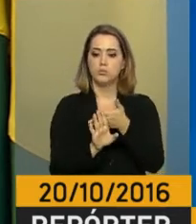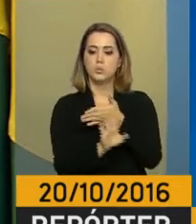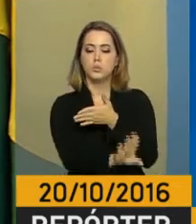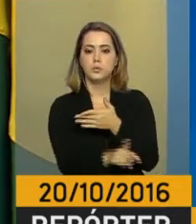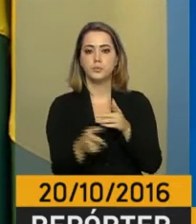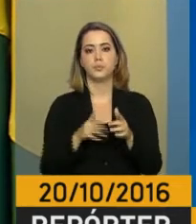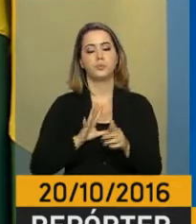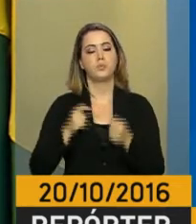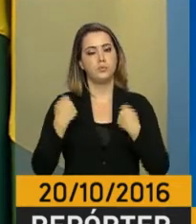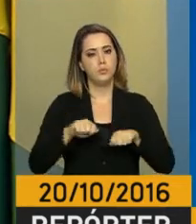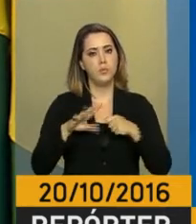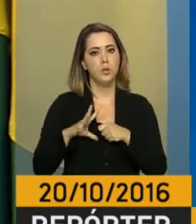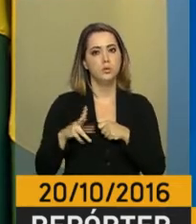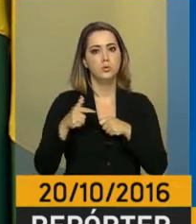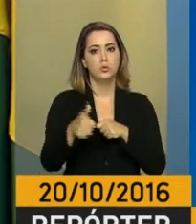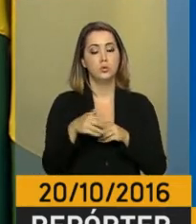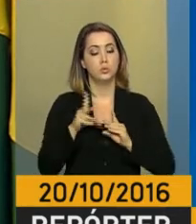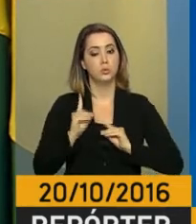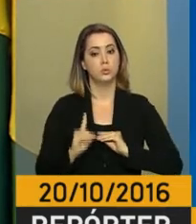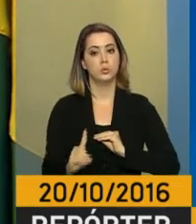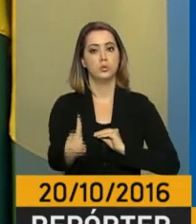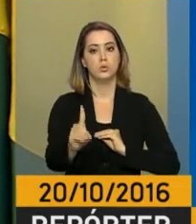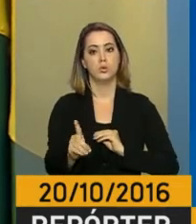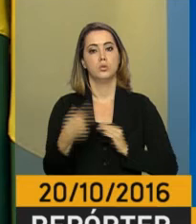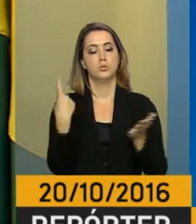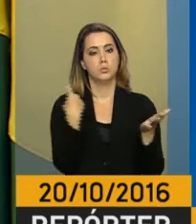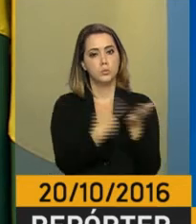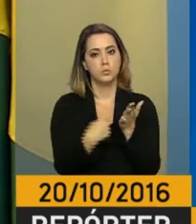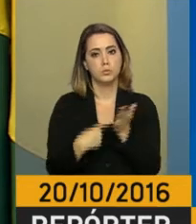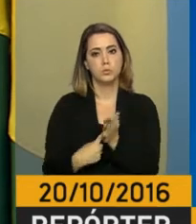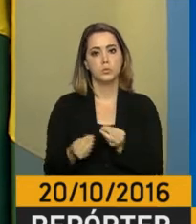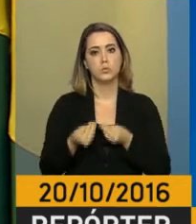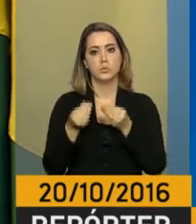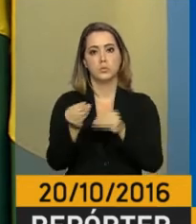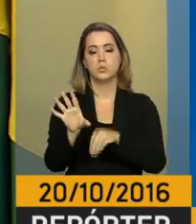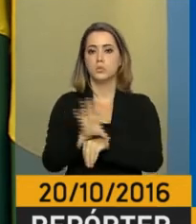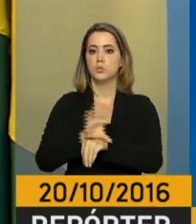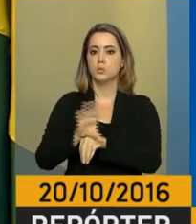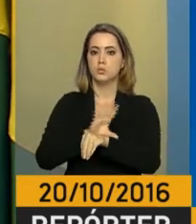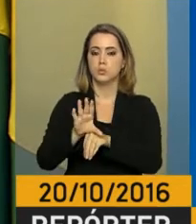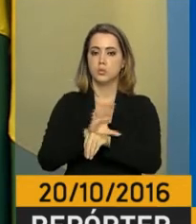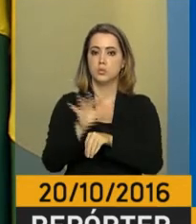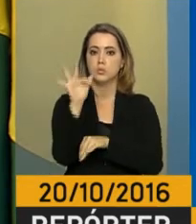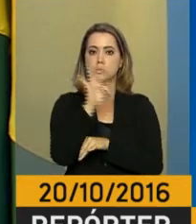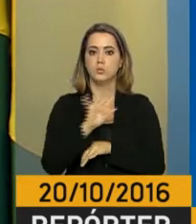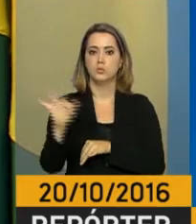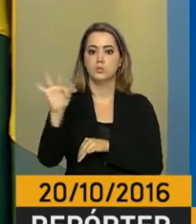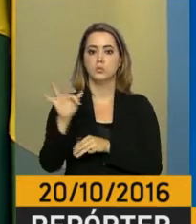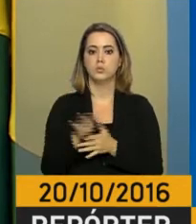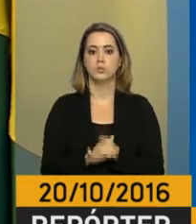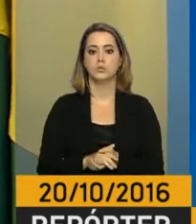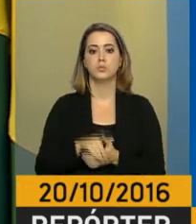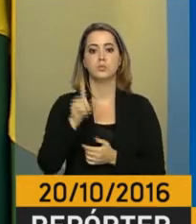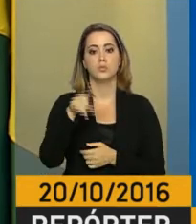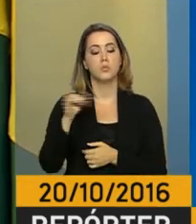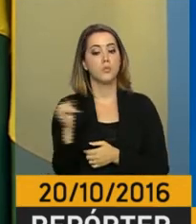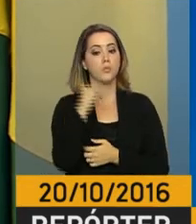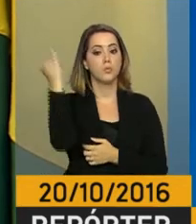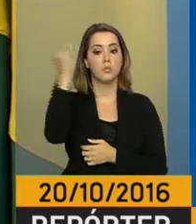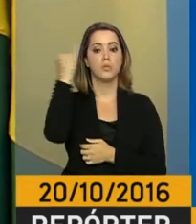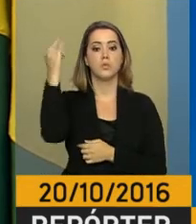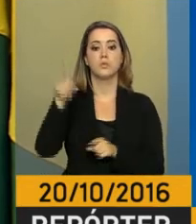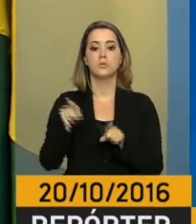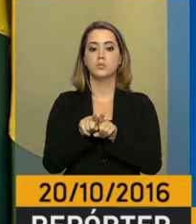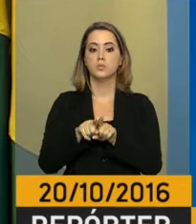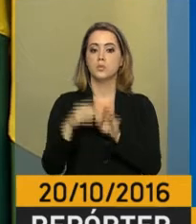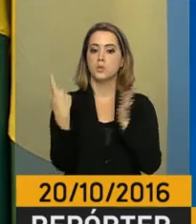e garantias fundamentais consagrados pela Constituição Federal. É importante sublinhar que